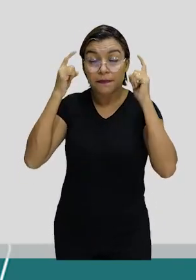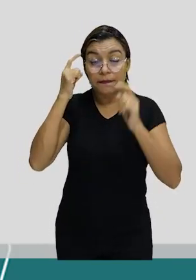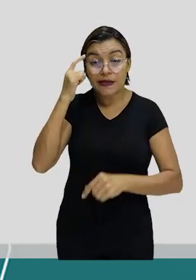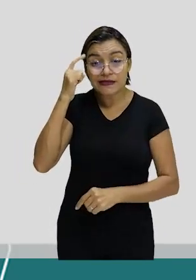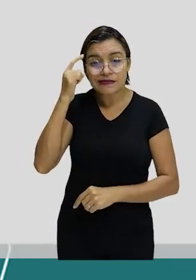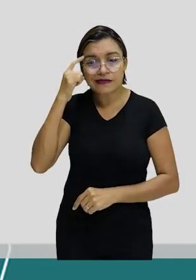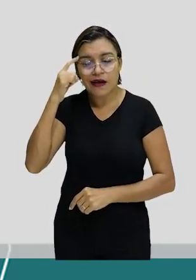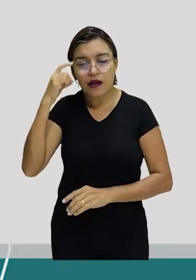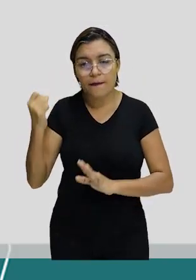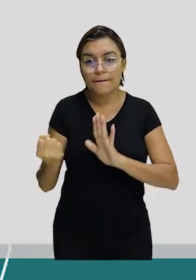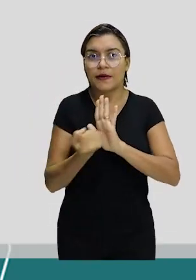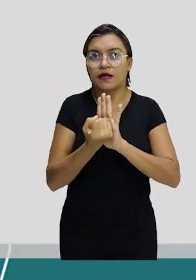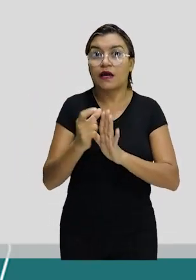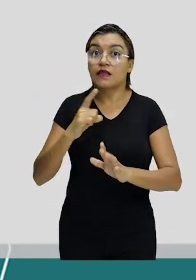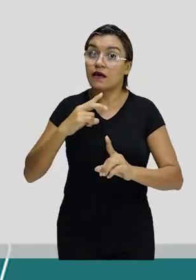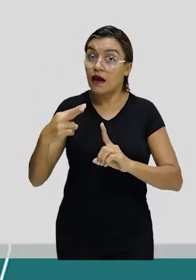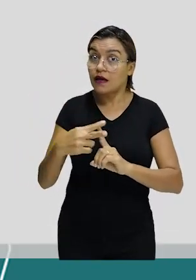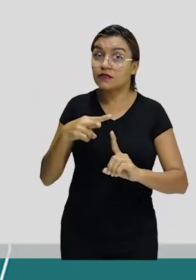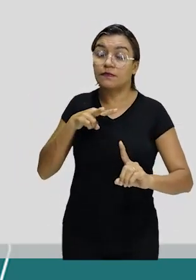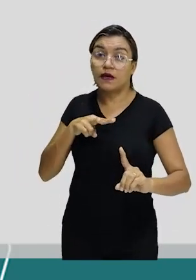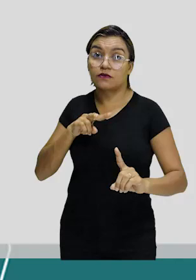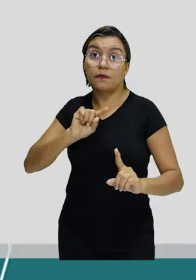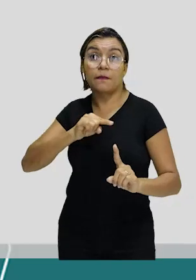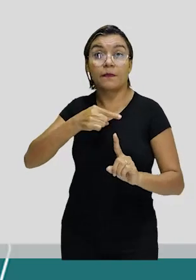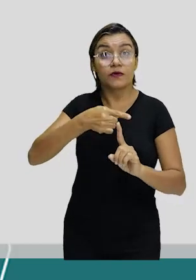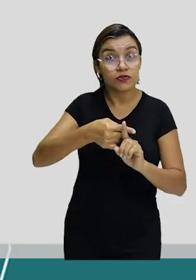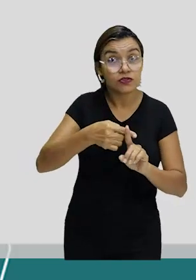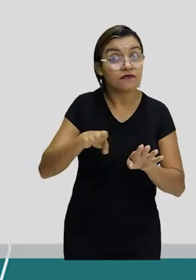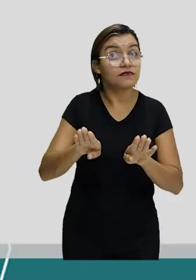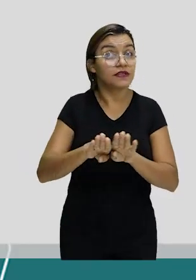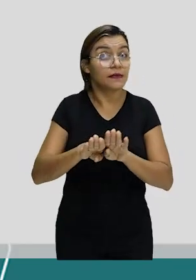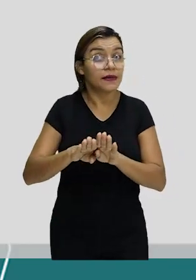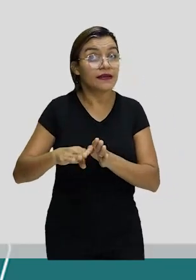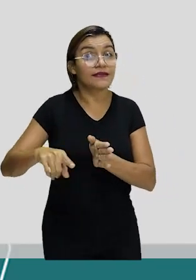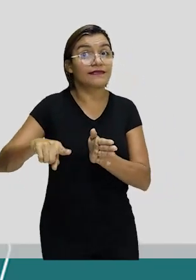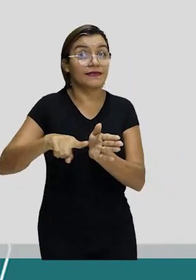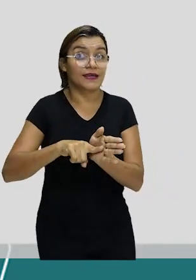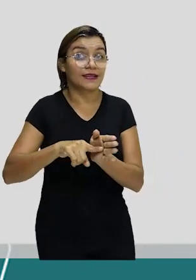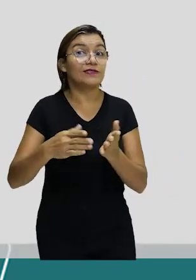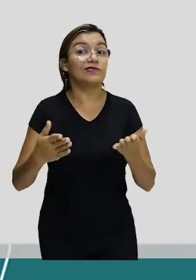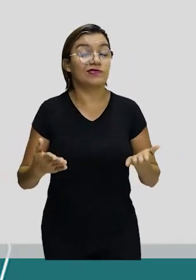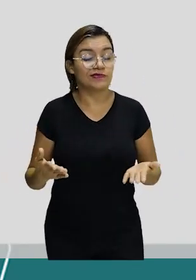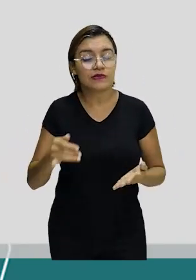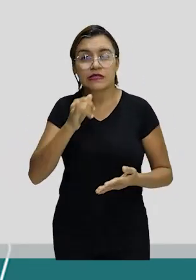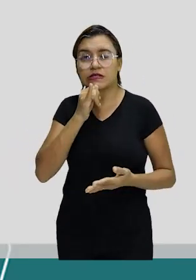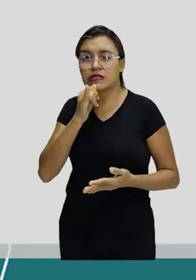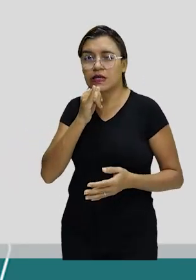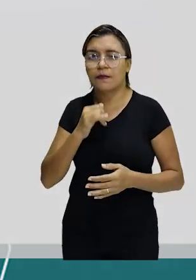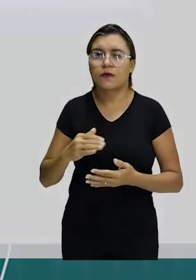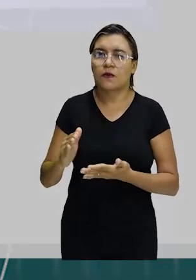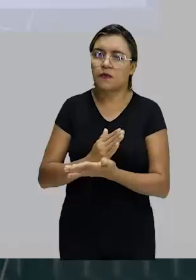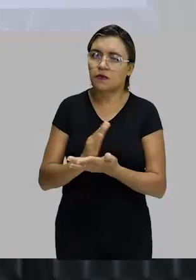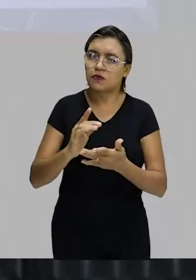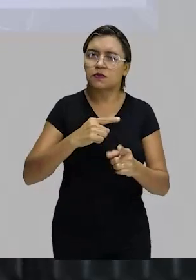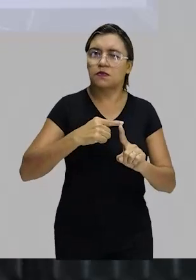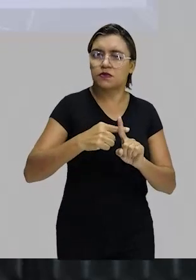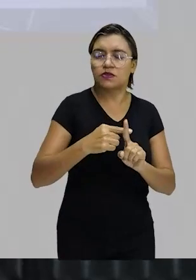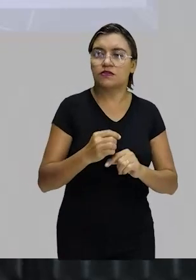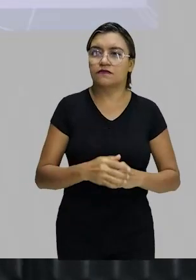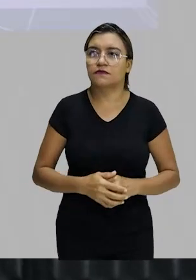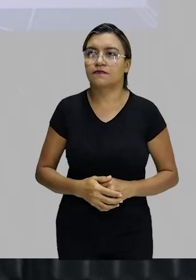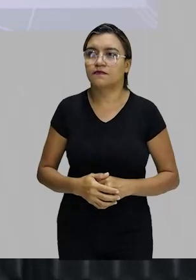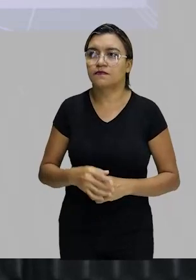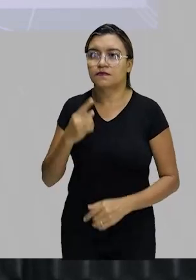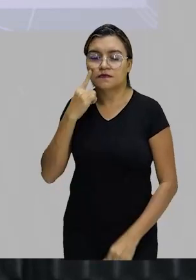ter tanto aspectos positivos quanto negativos. Alguns desses aspectos positivos, por exemplo, enable